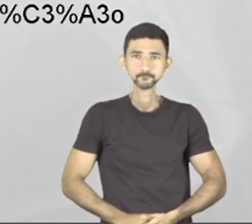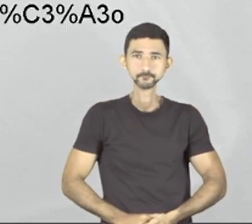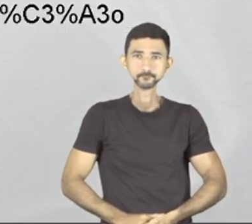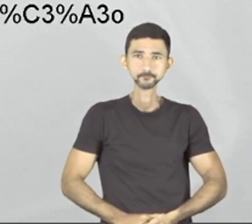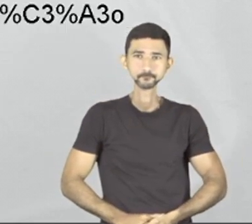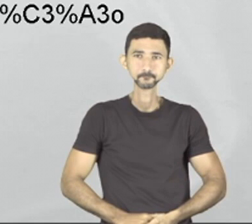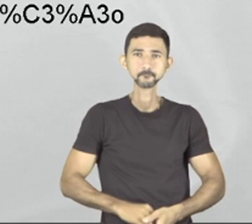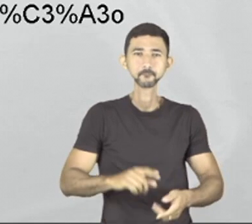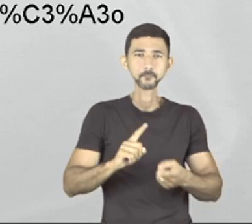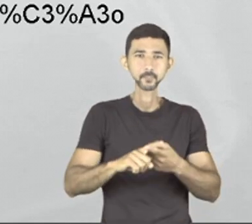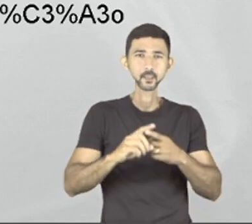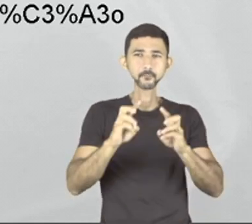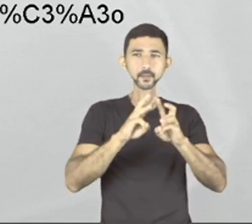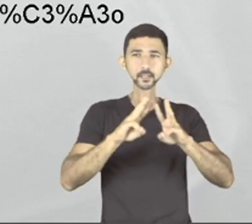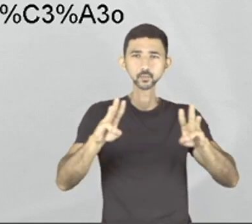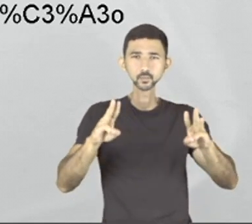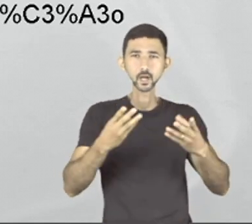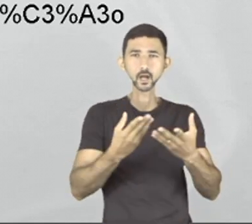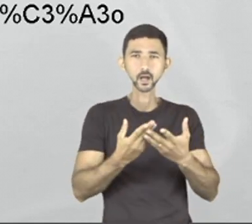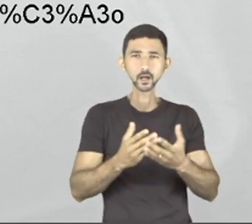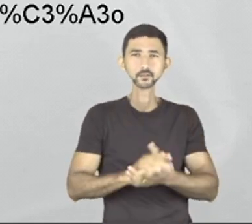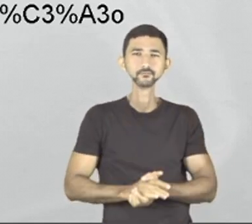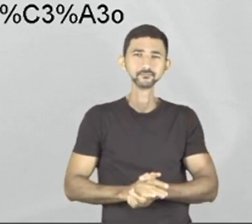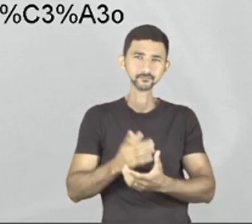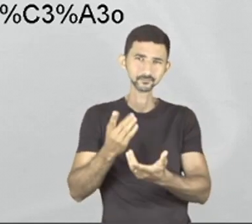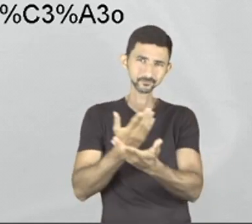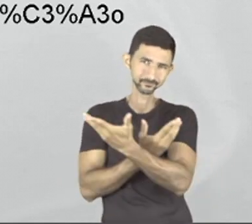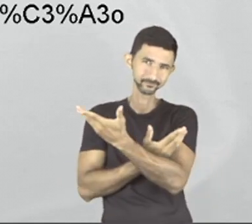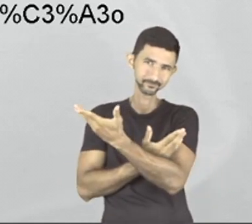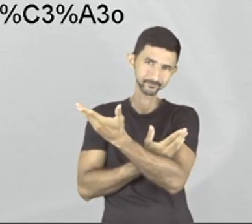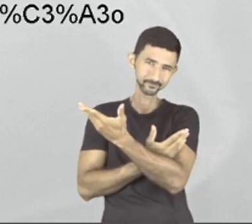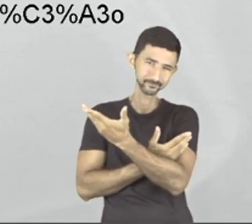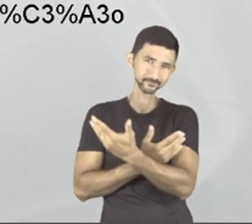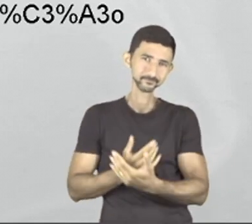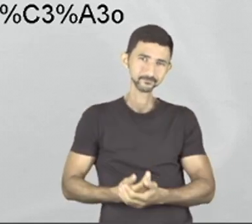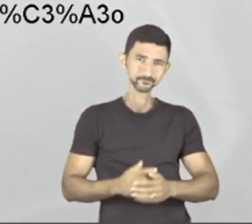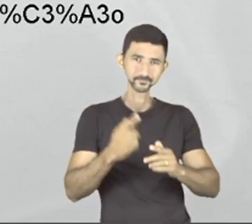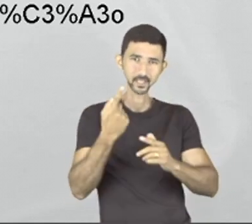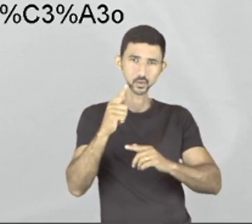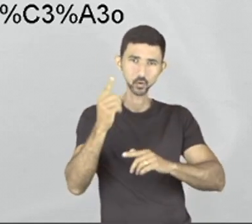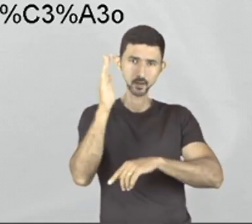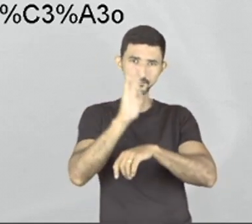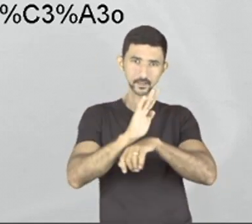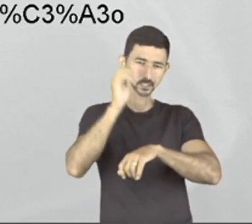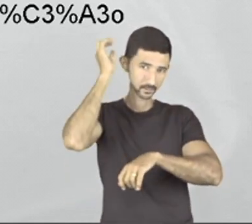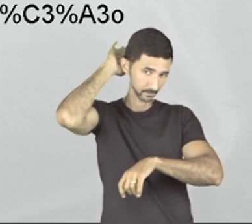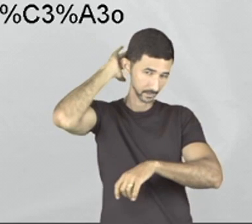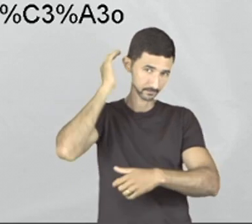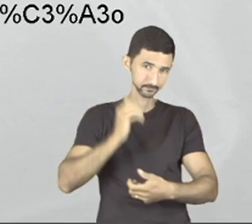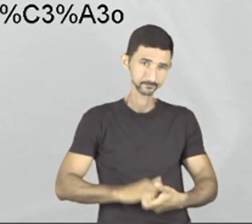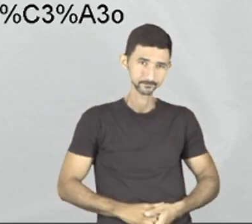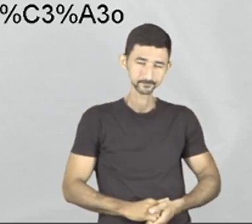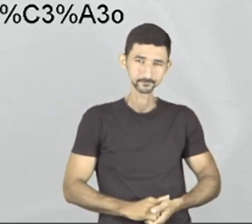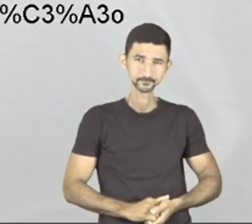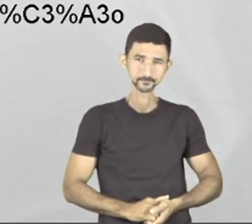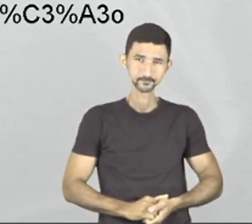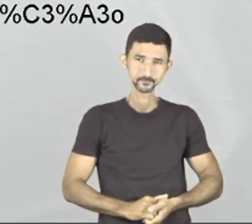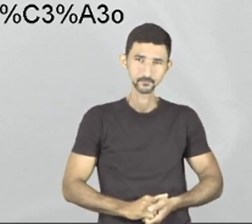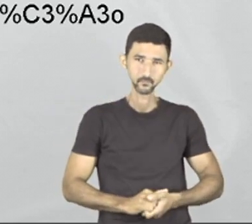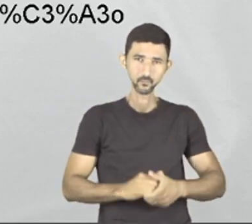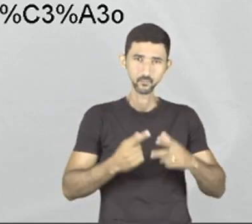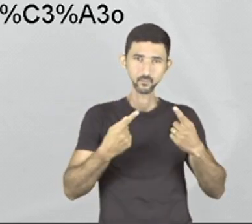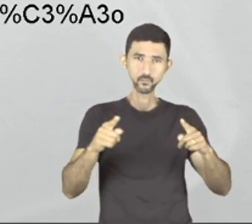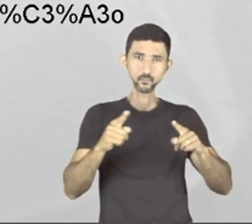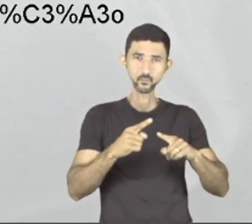Vimos também lá no site, né, do InfoEscola, a geografia do Pará. Vimos o hino